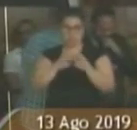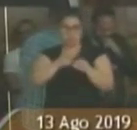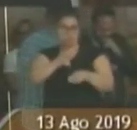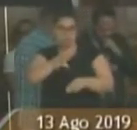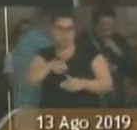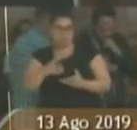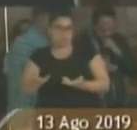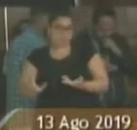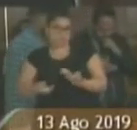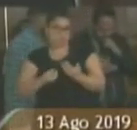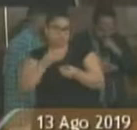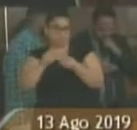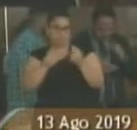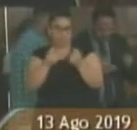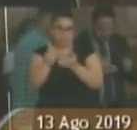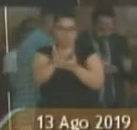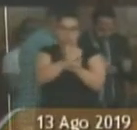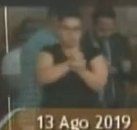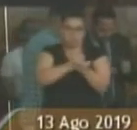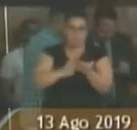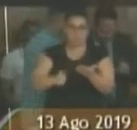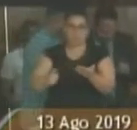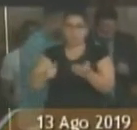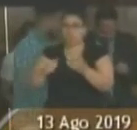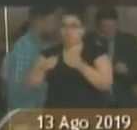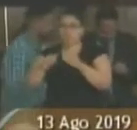pegar, arrecadar o dinheiro e dividir com a população.